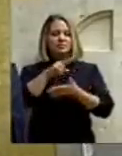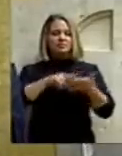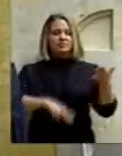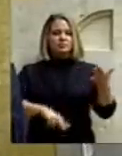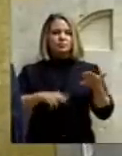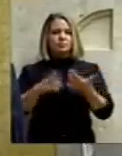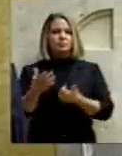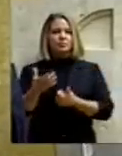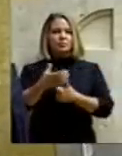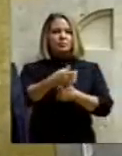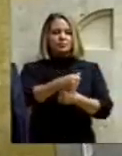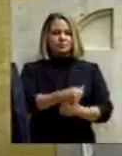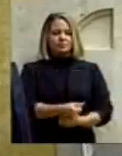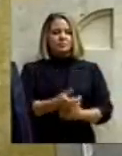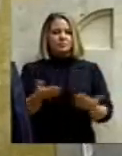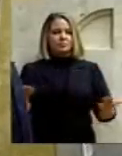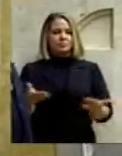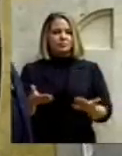posse.